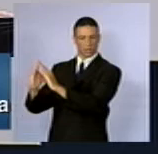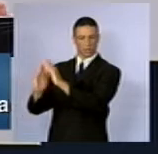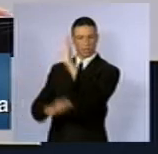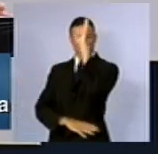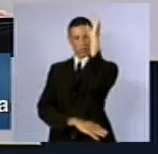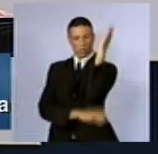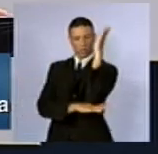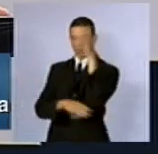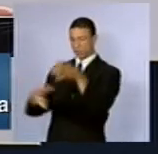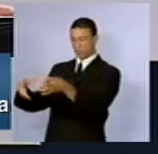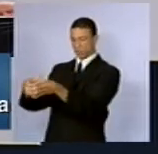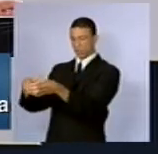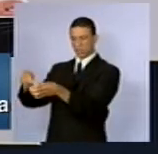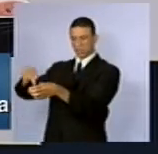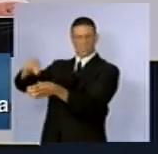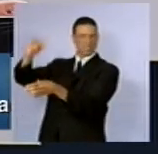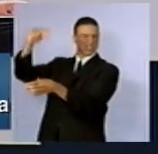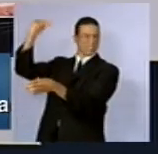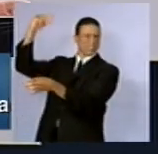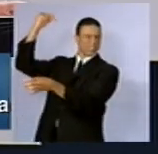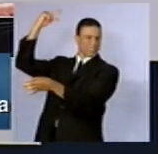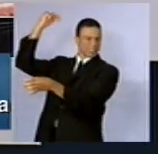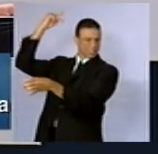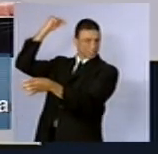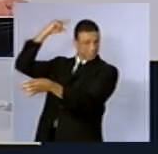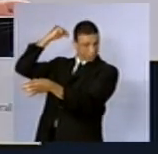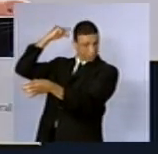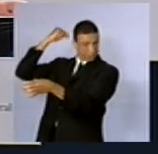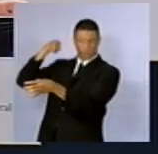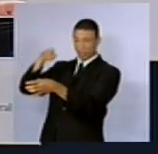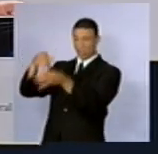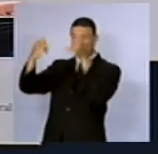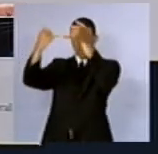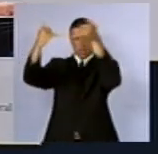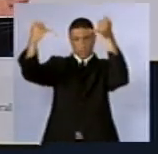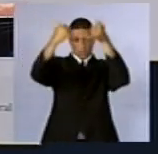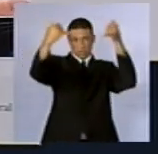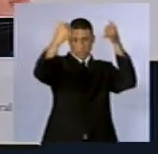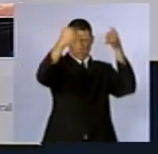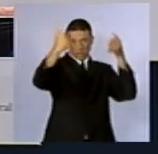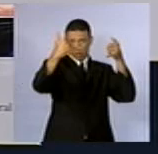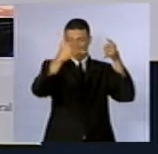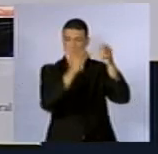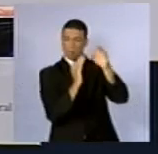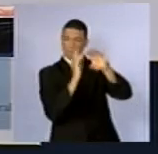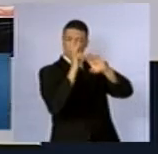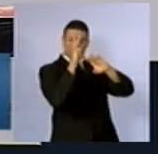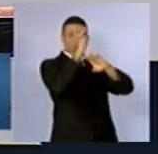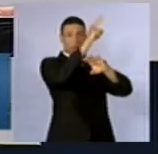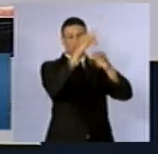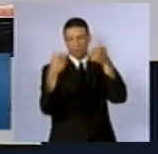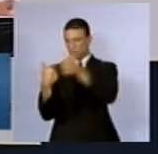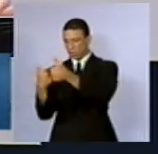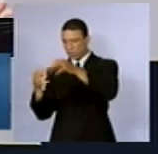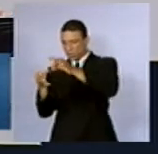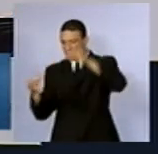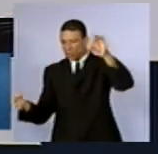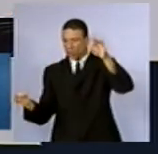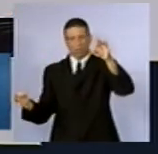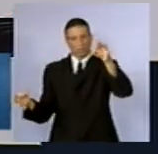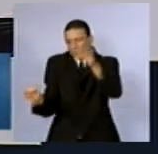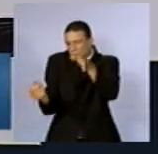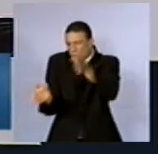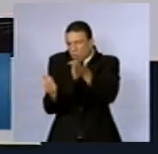bairro muito antigo e que a linha foi intensificada sem a distância necessária.